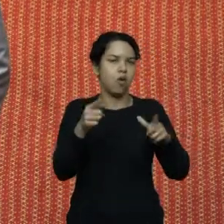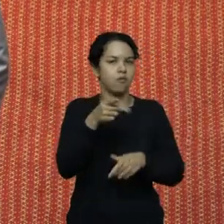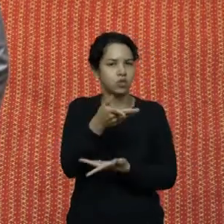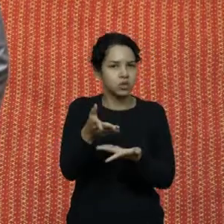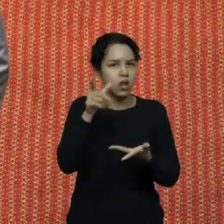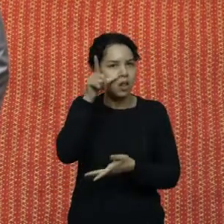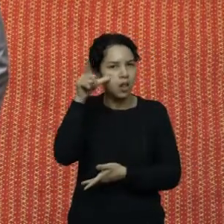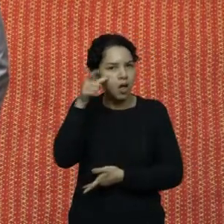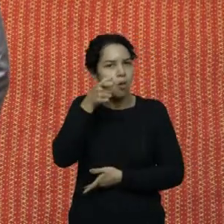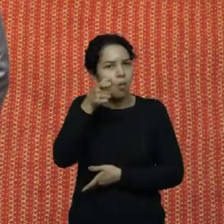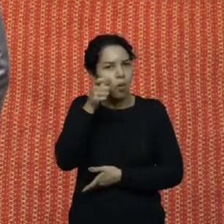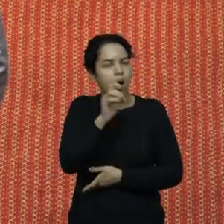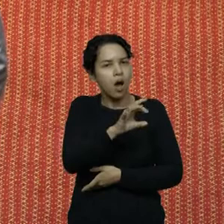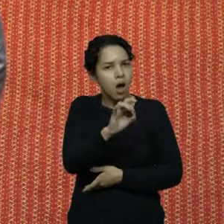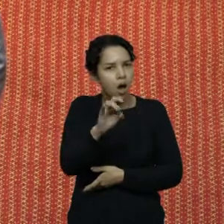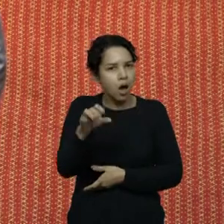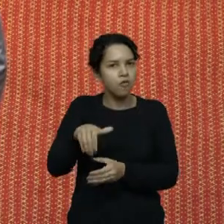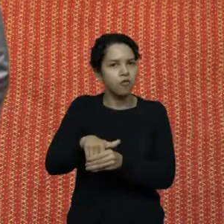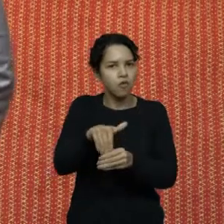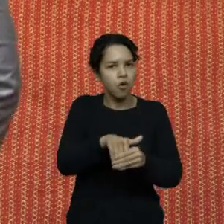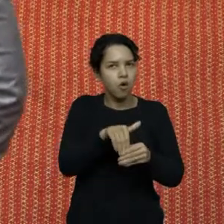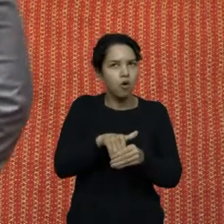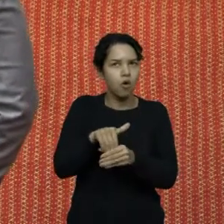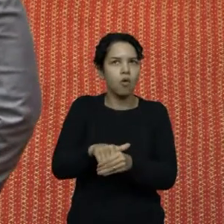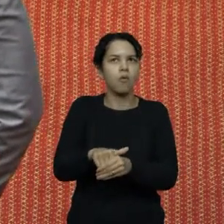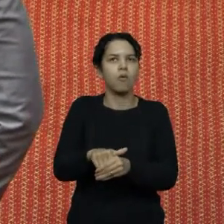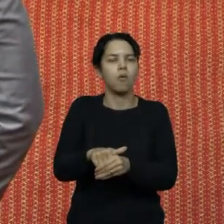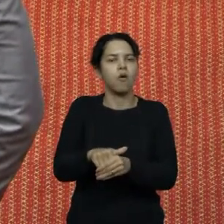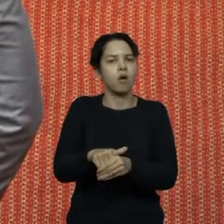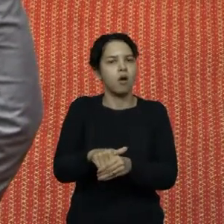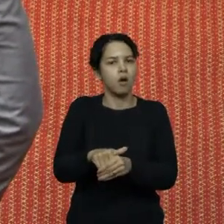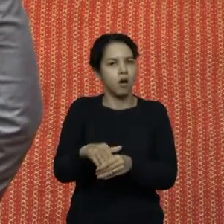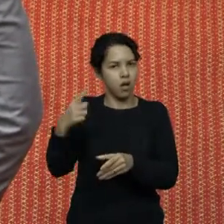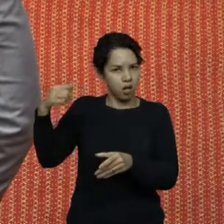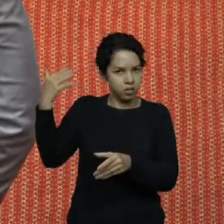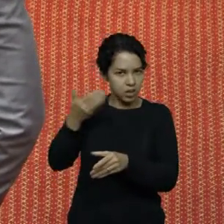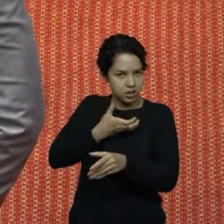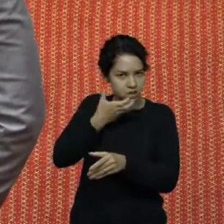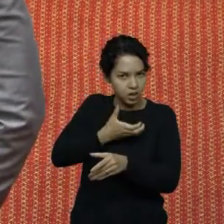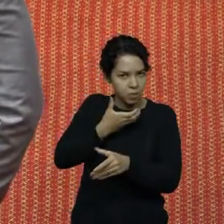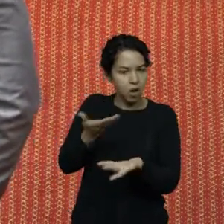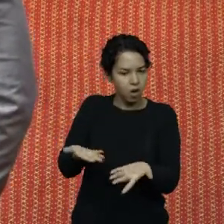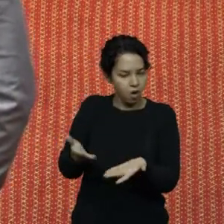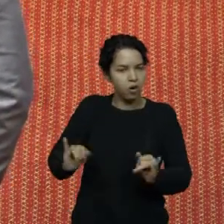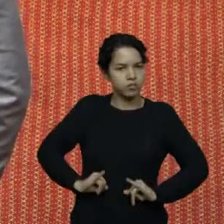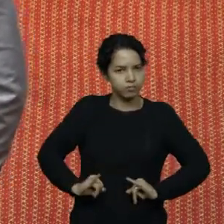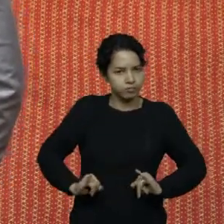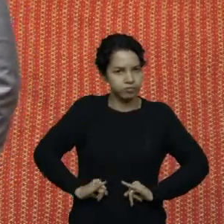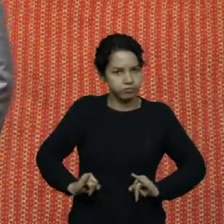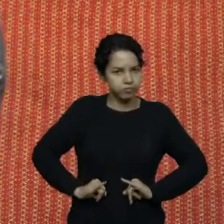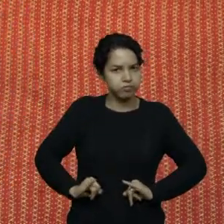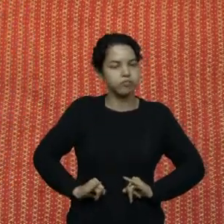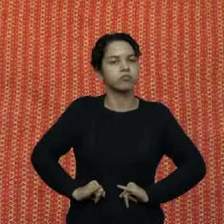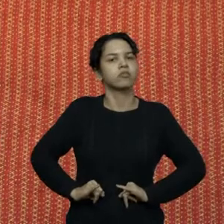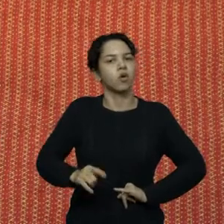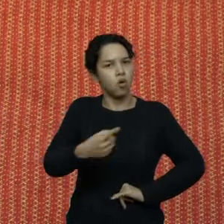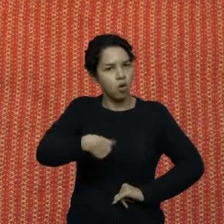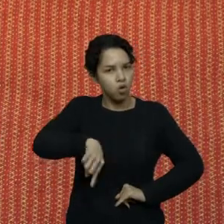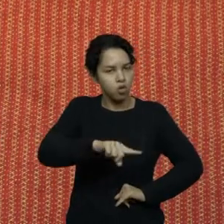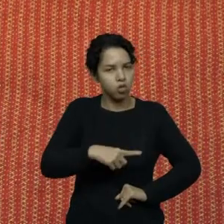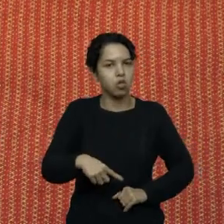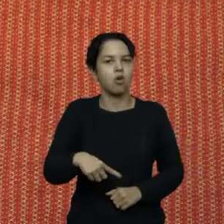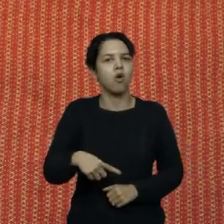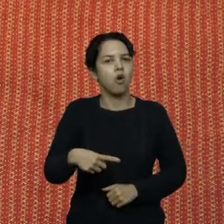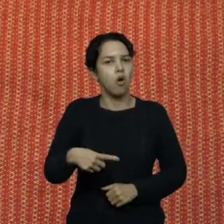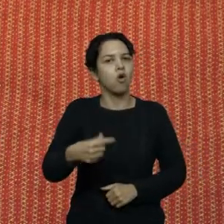Nossa aqui parabéns é aquela conta de dezembro chegou já já chegou tá sendo paga tá sendo paga E hoje nós vamos